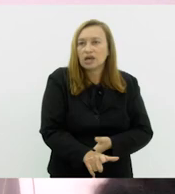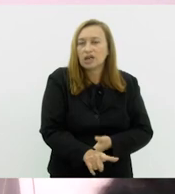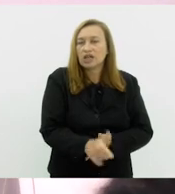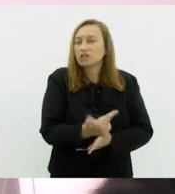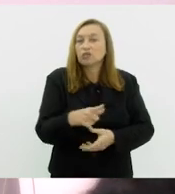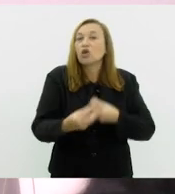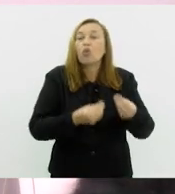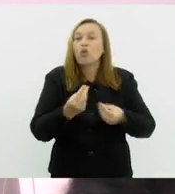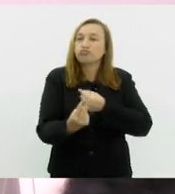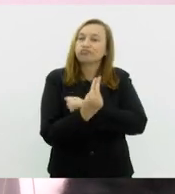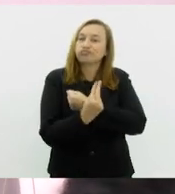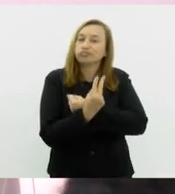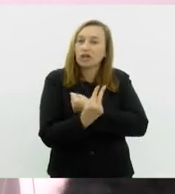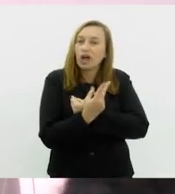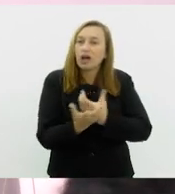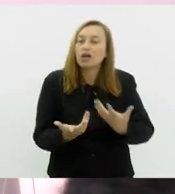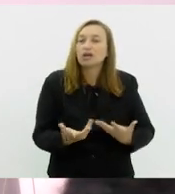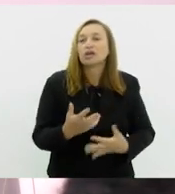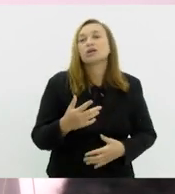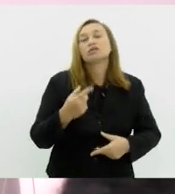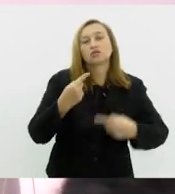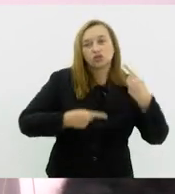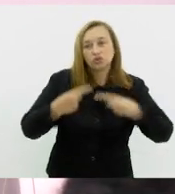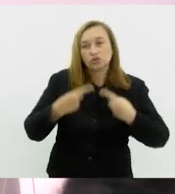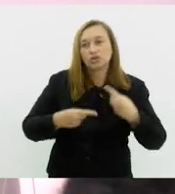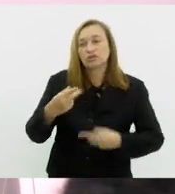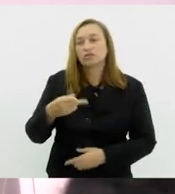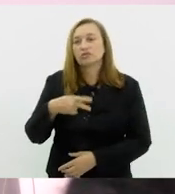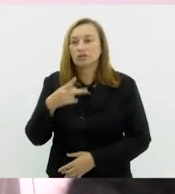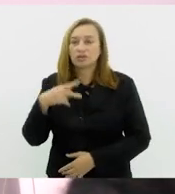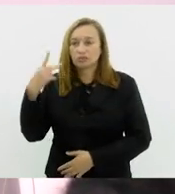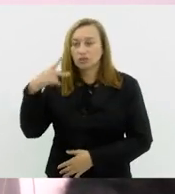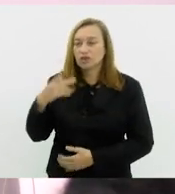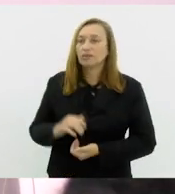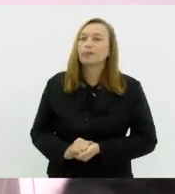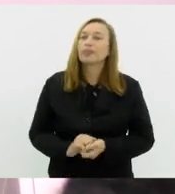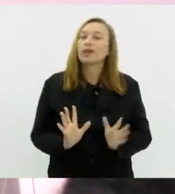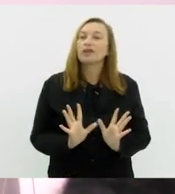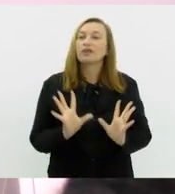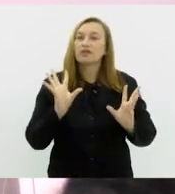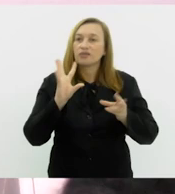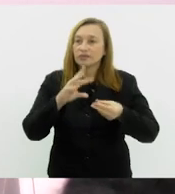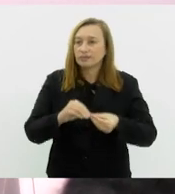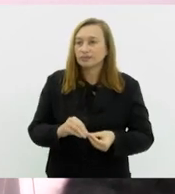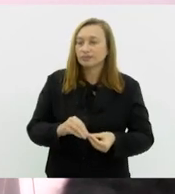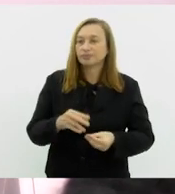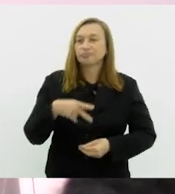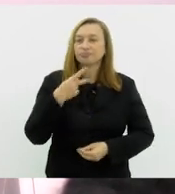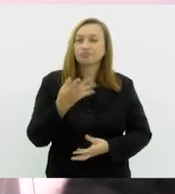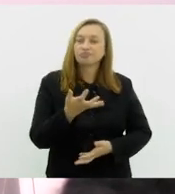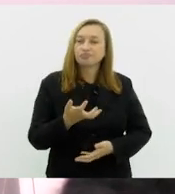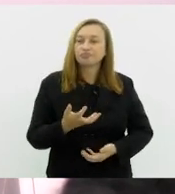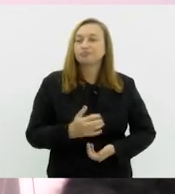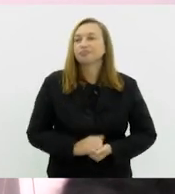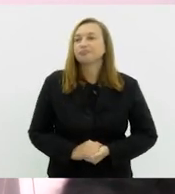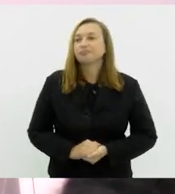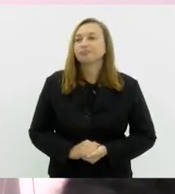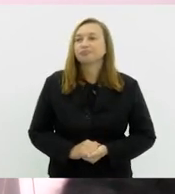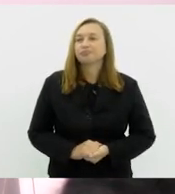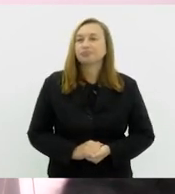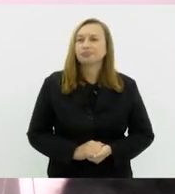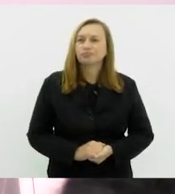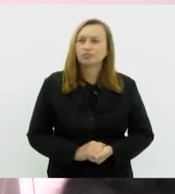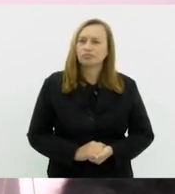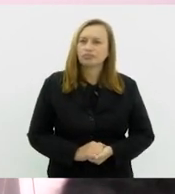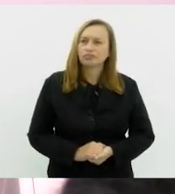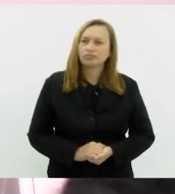questão muito importante da gente poder debater enquanto política. E aí, para fechar a minha fala, eu queria trazer